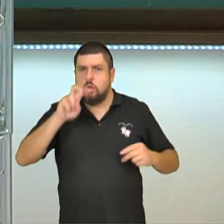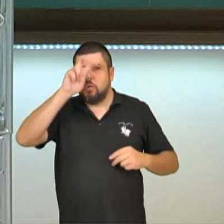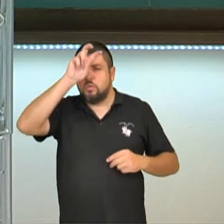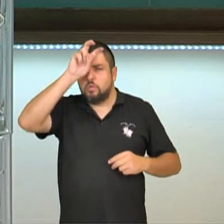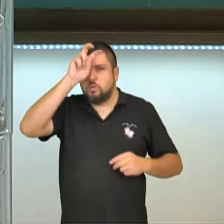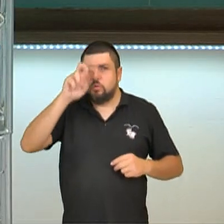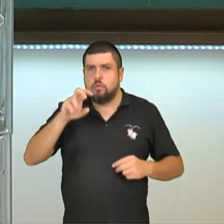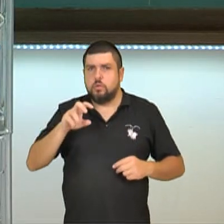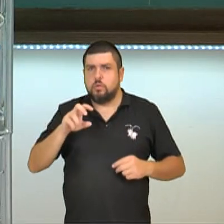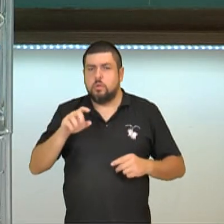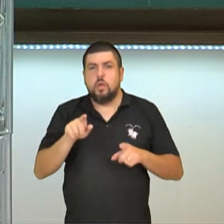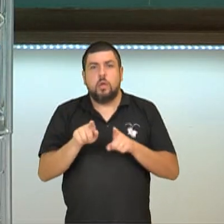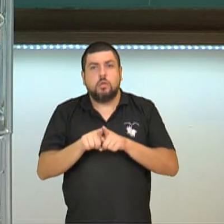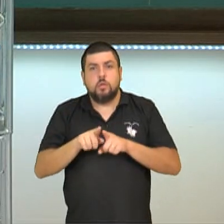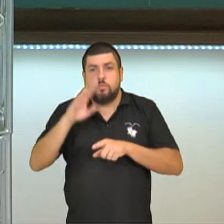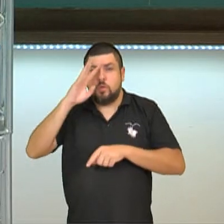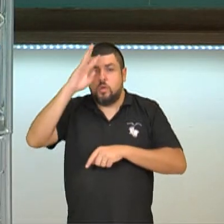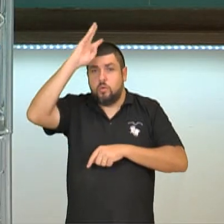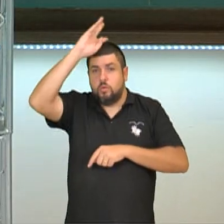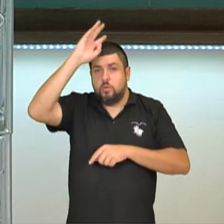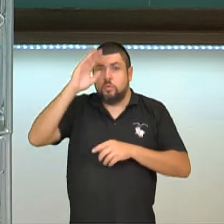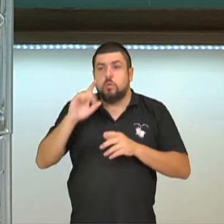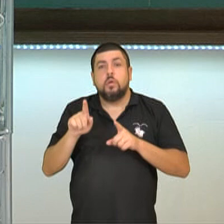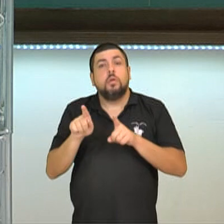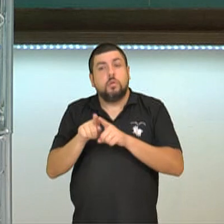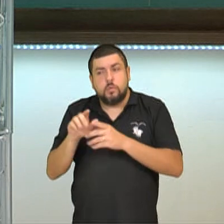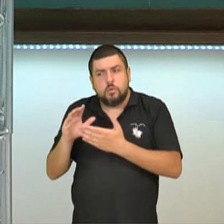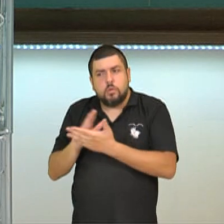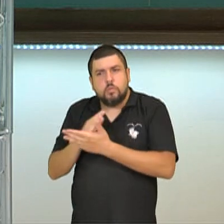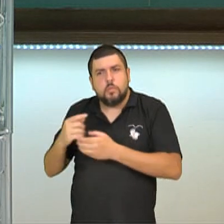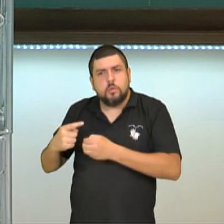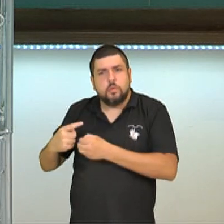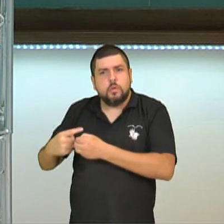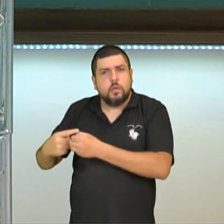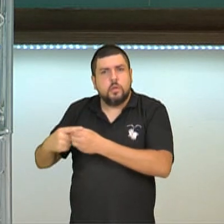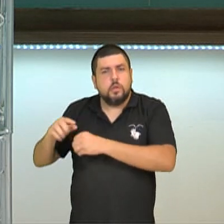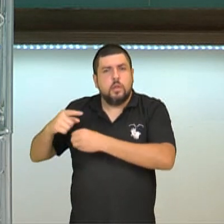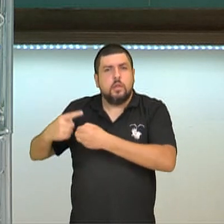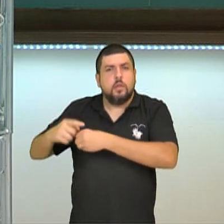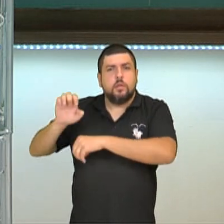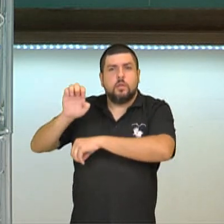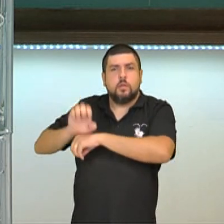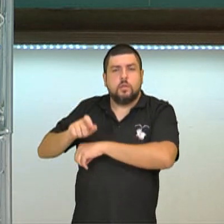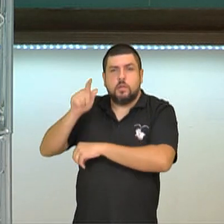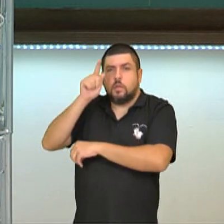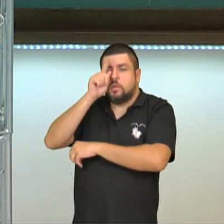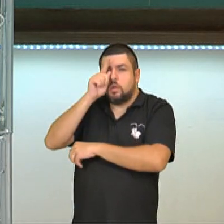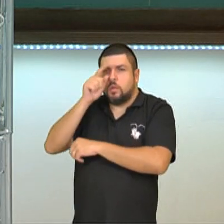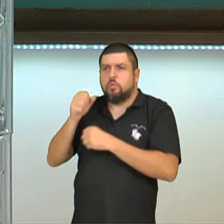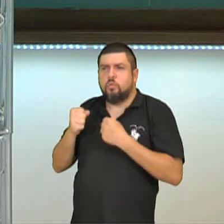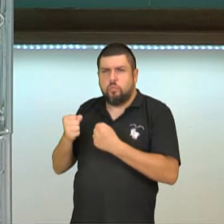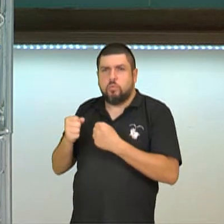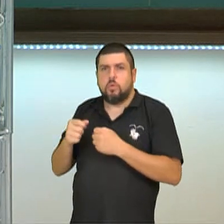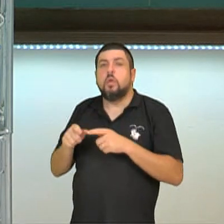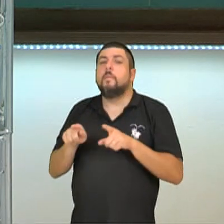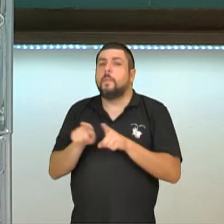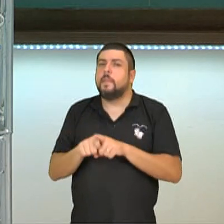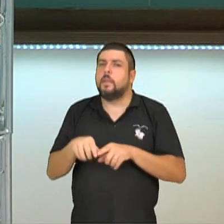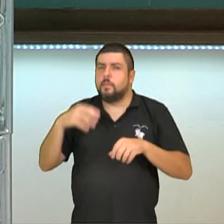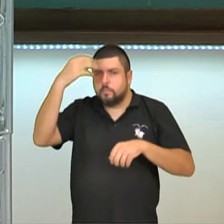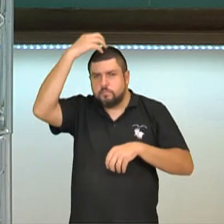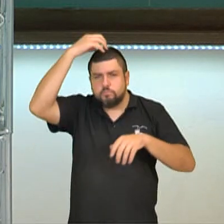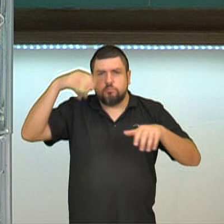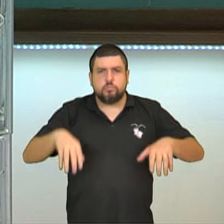Roma e até mesmo as cidades gregas, por que não? As cidades-estado ou as polis gregas. O Reino de Kush,